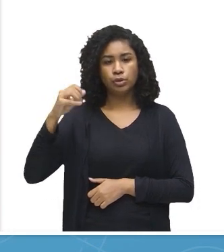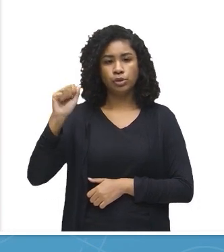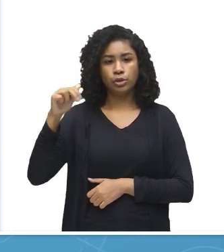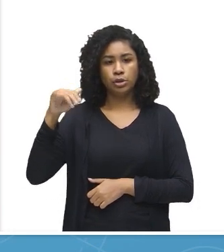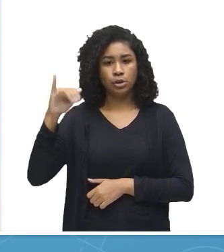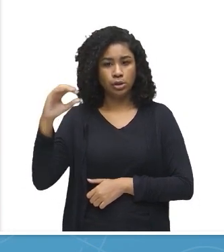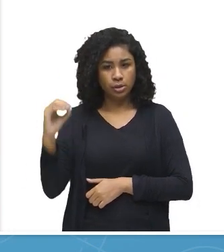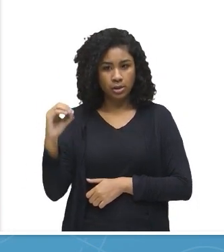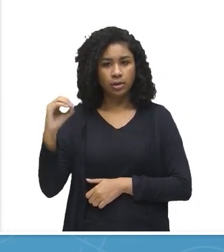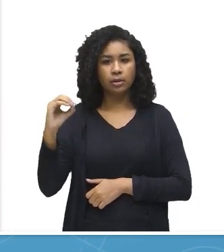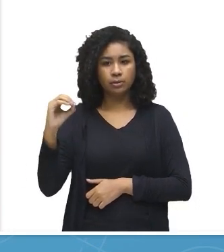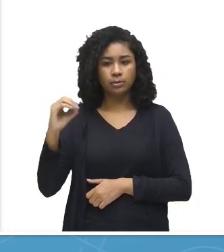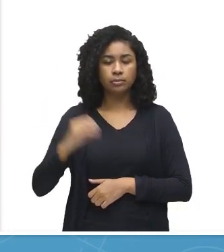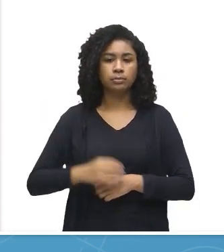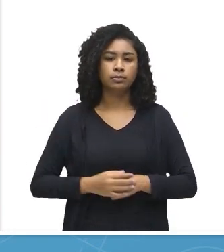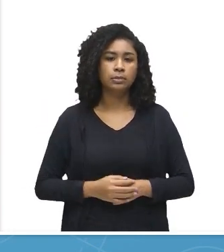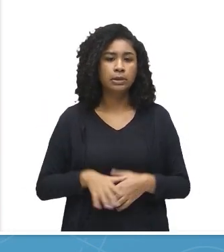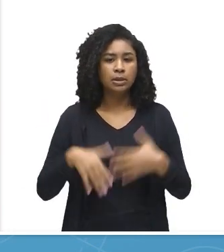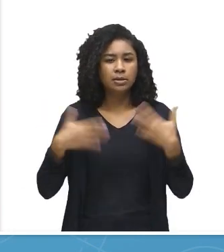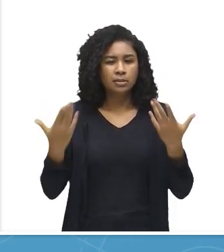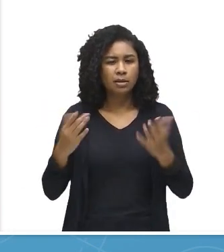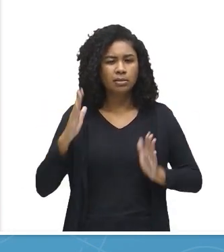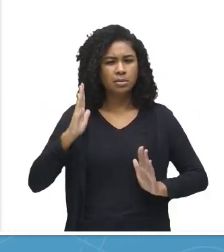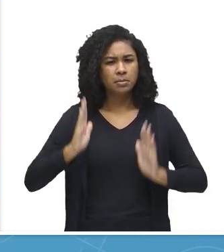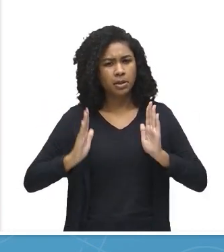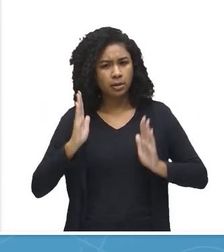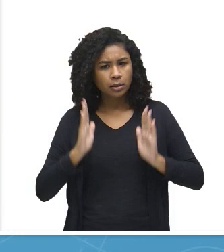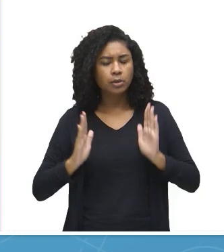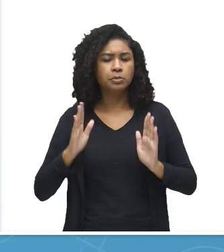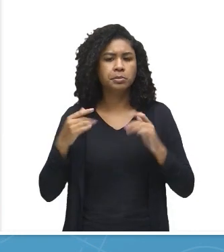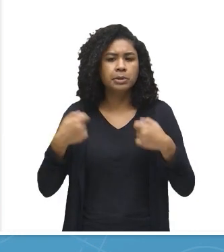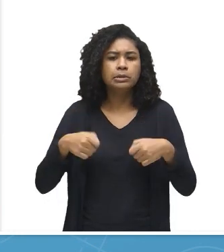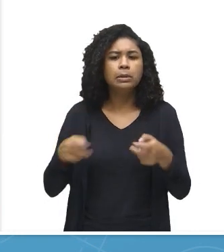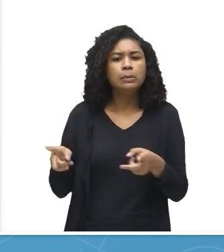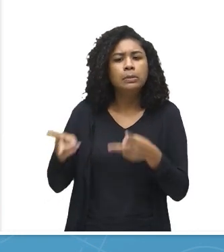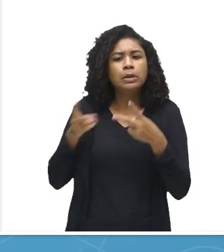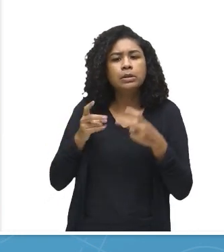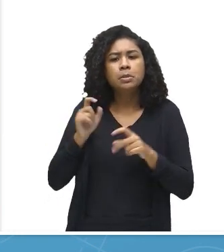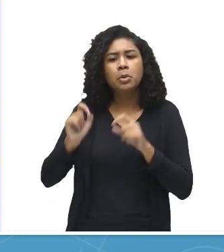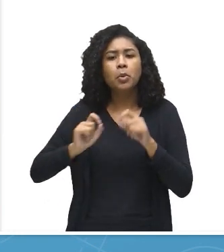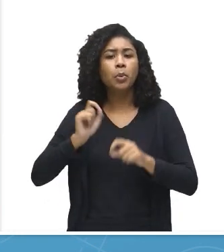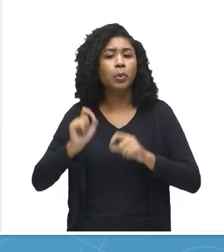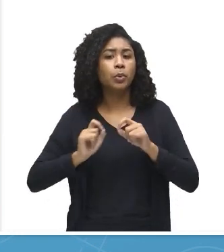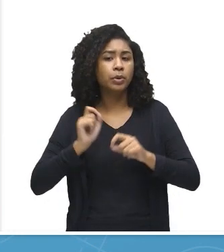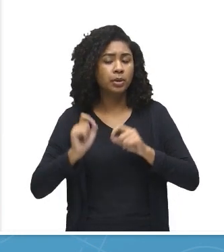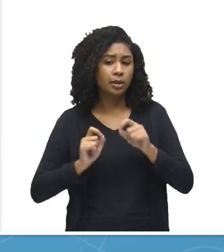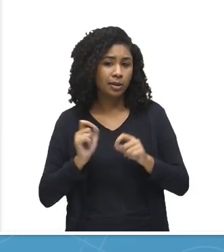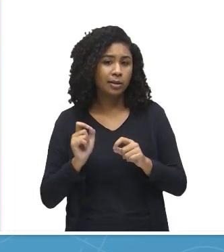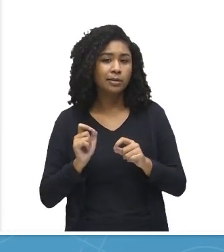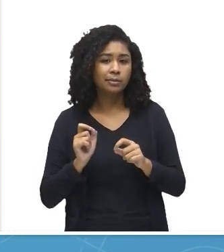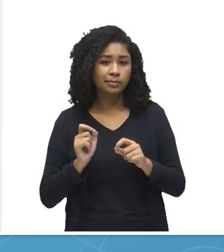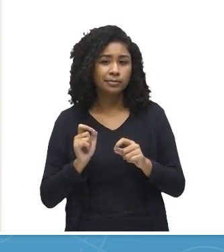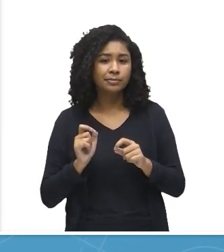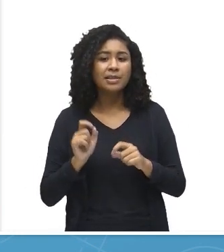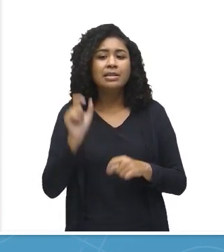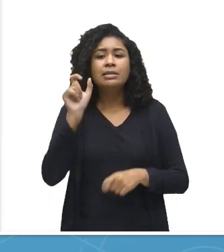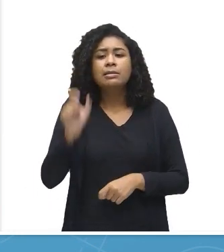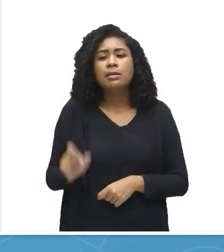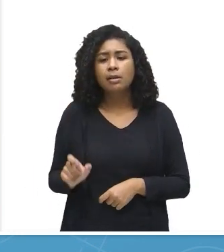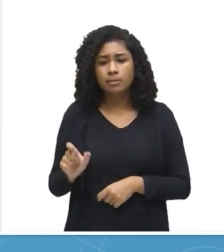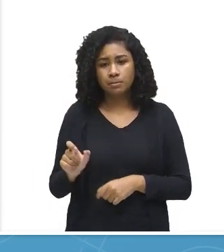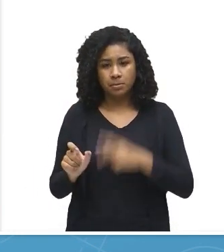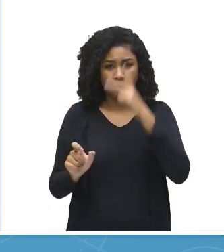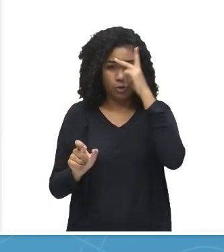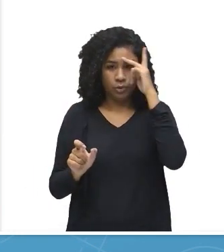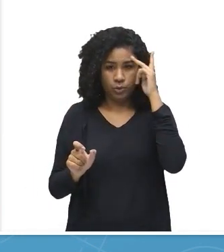Jânio Quadros. Então, nesse momento, a gente precisa identificar em que momento, né, quem era o governador